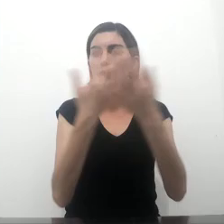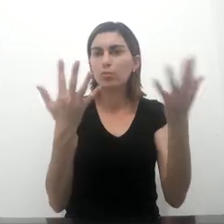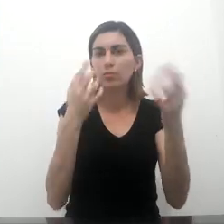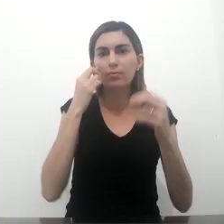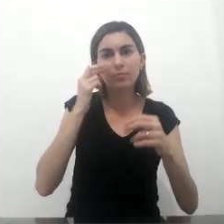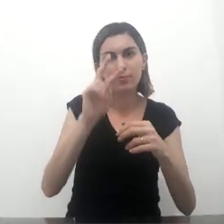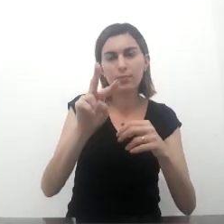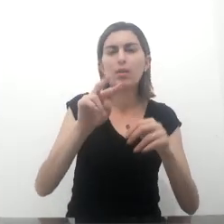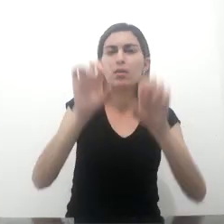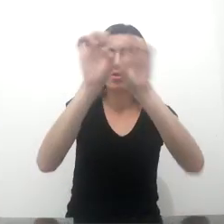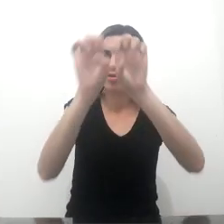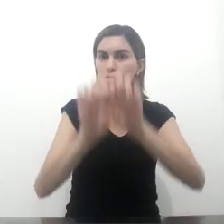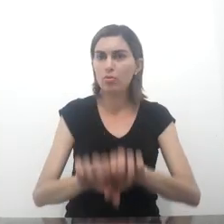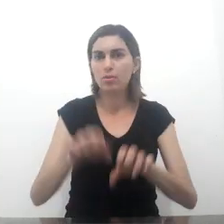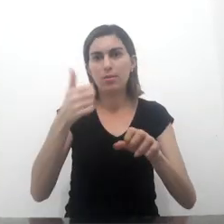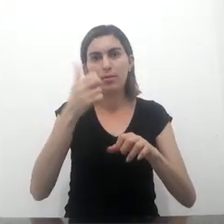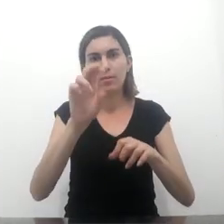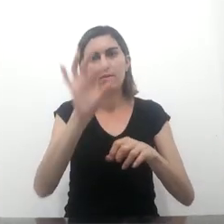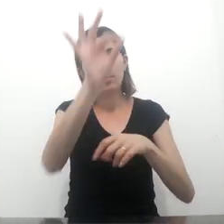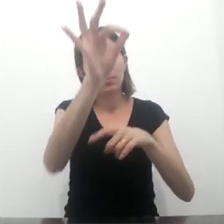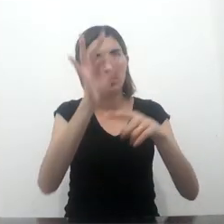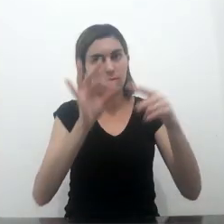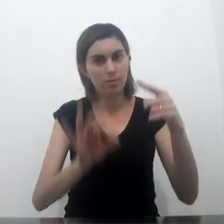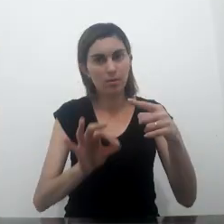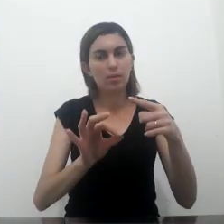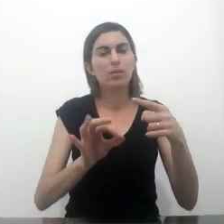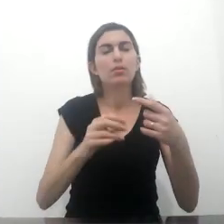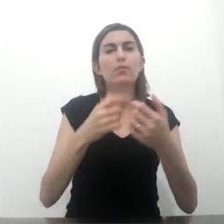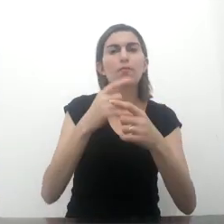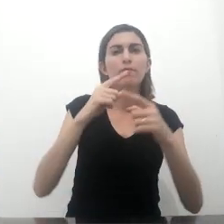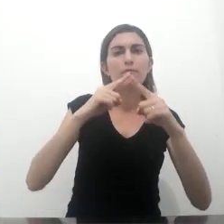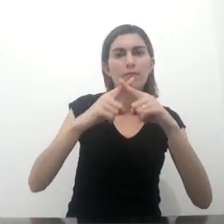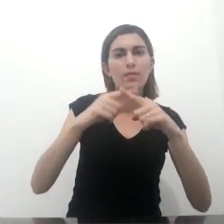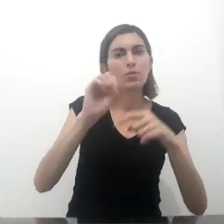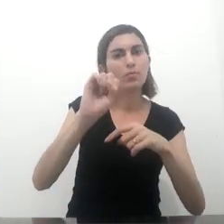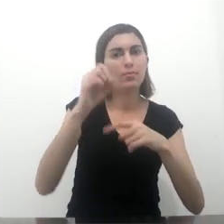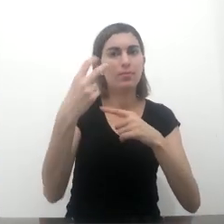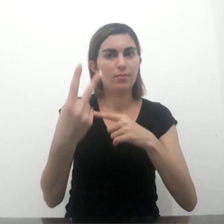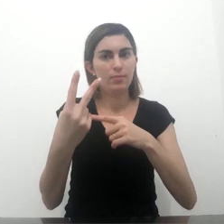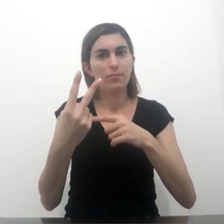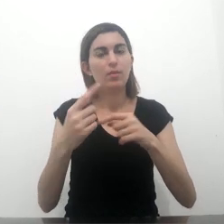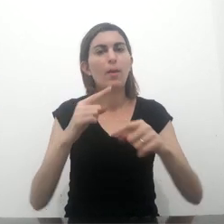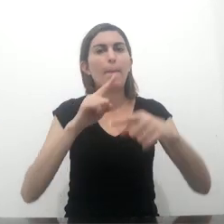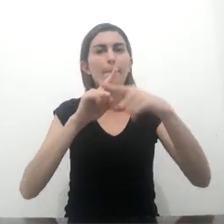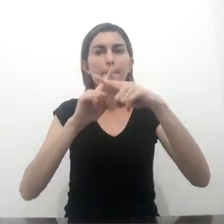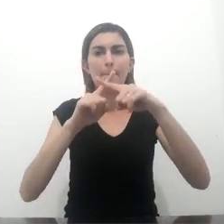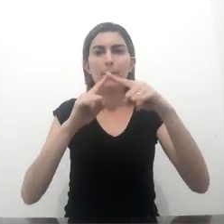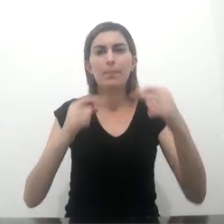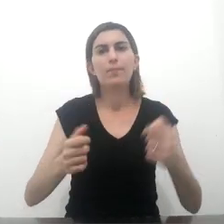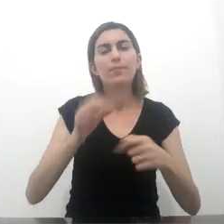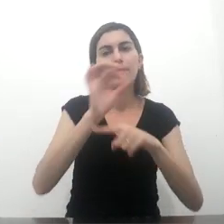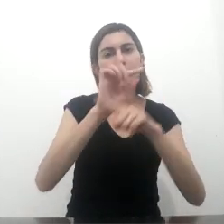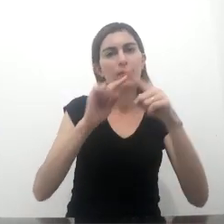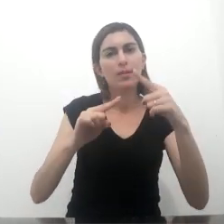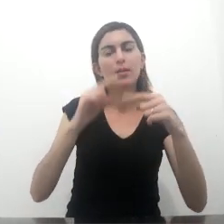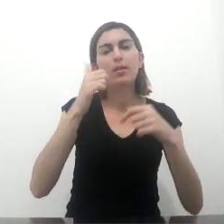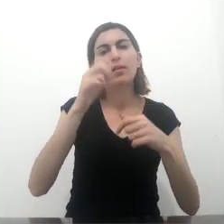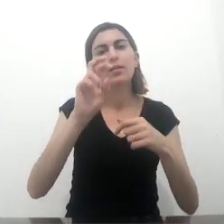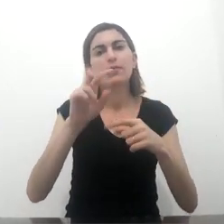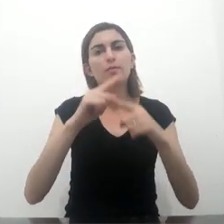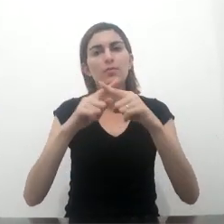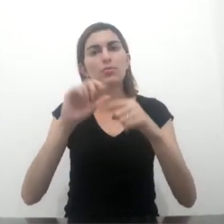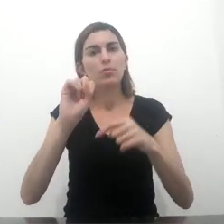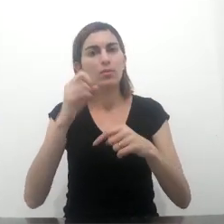é? Mesmo esqueminha. 15%, 15 sobre 100 vezes 82, multiplica, 15